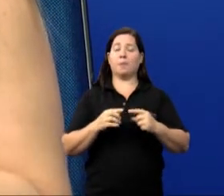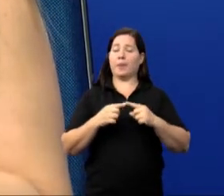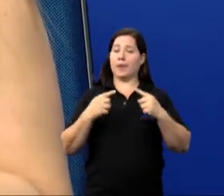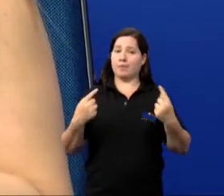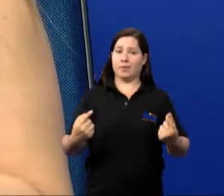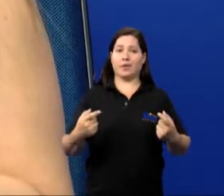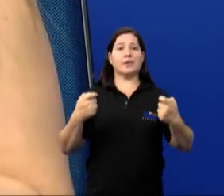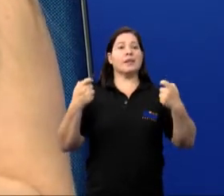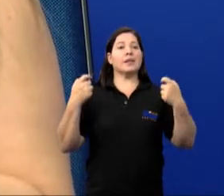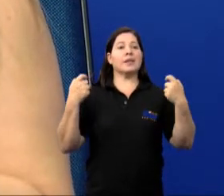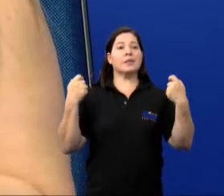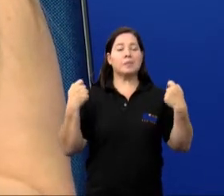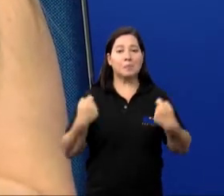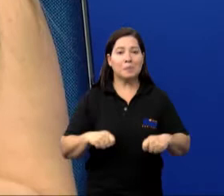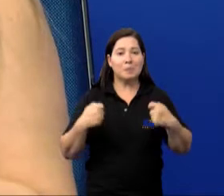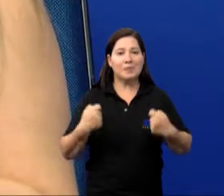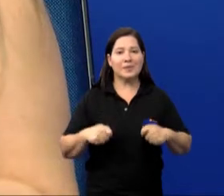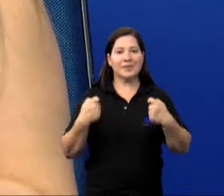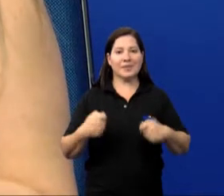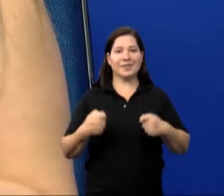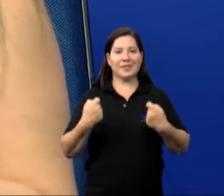a necessidade da criança